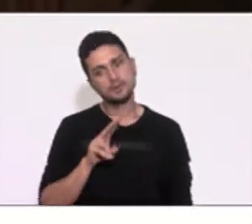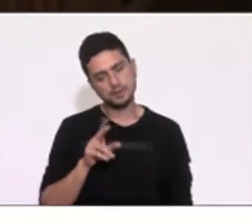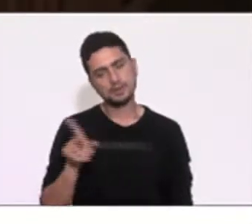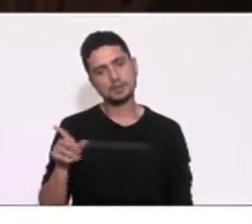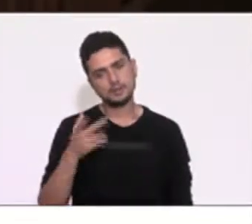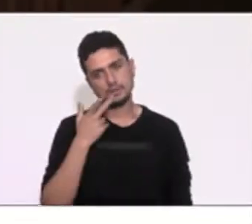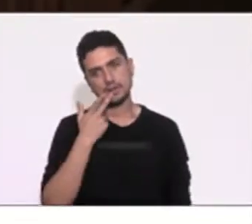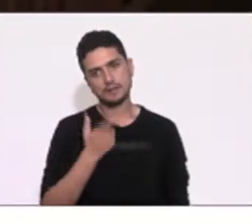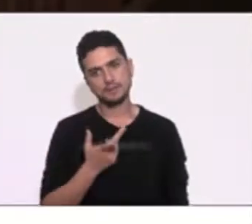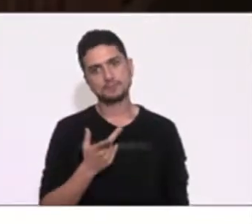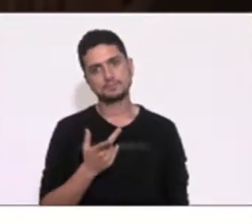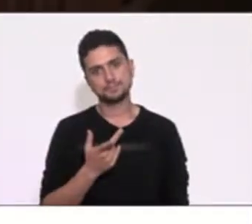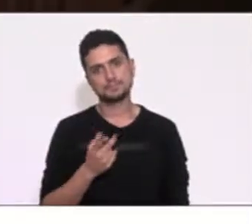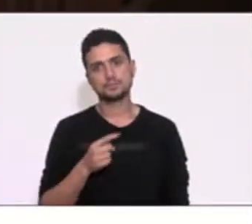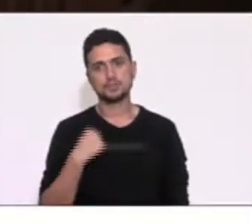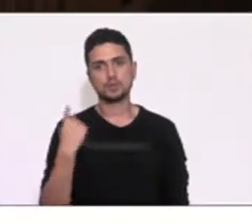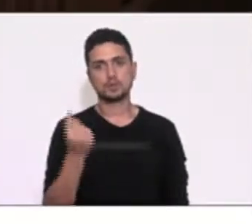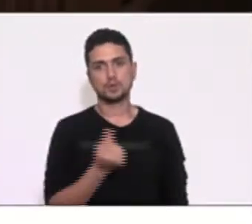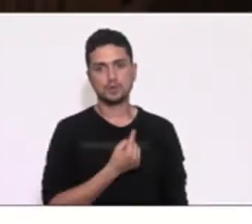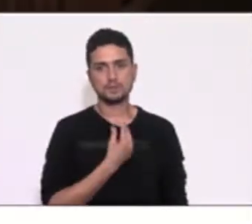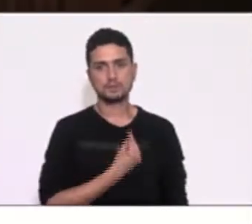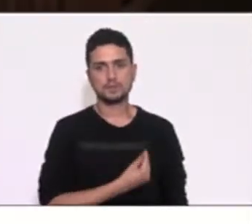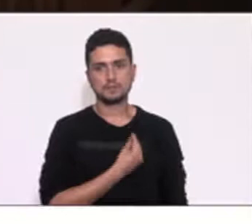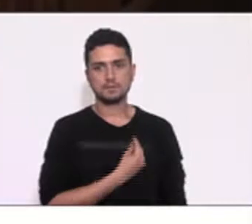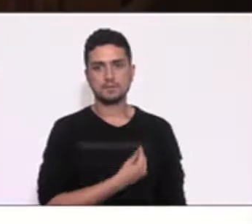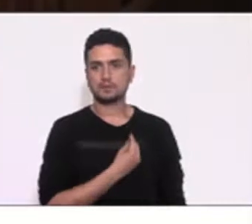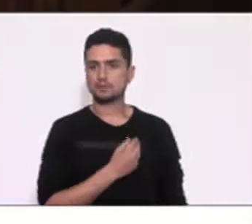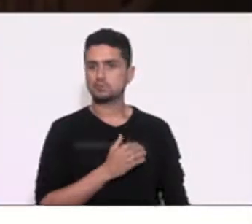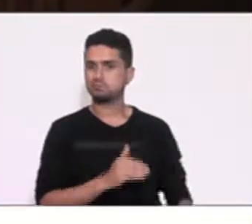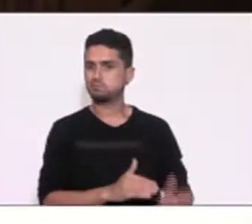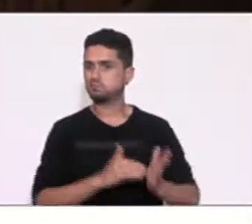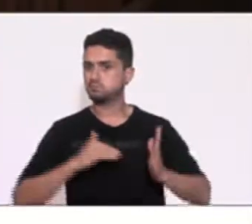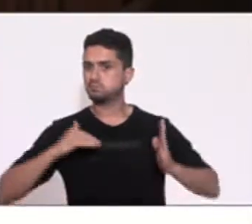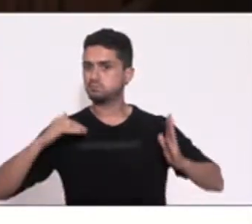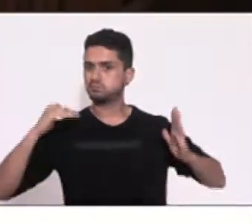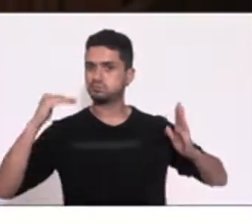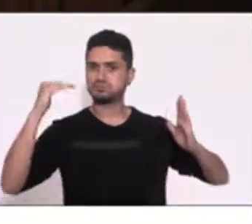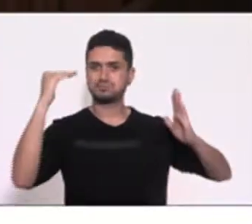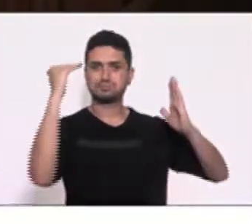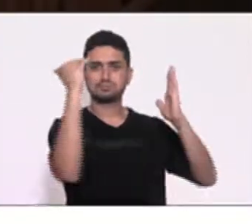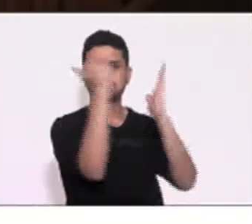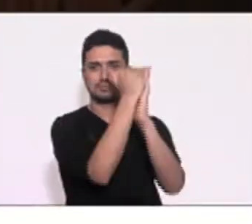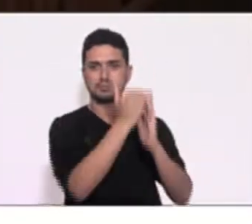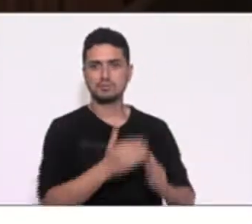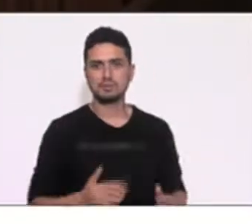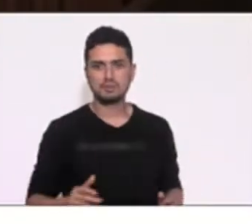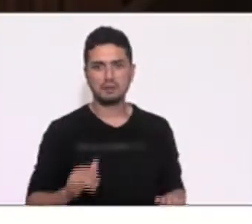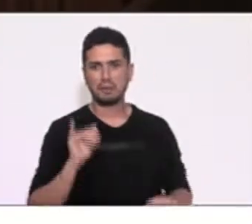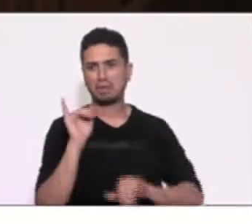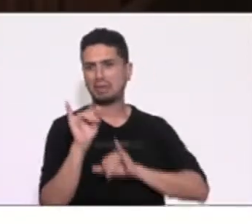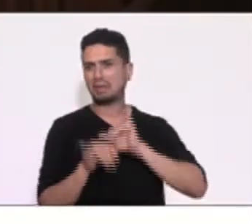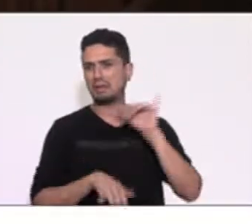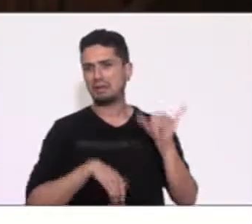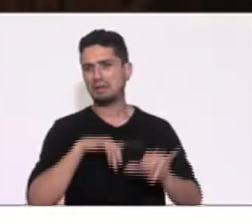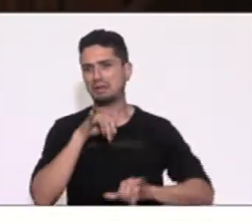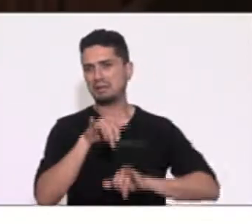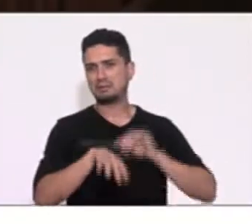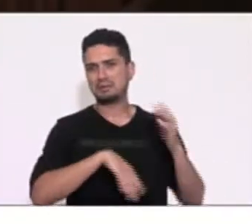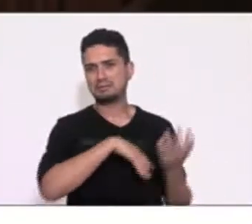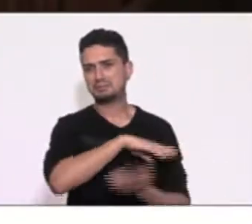que estaríamos vivendo no auge do festival de besteira